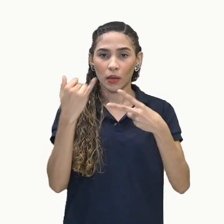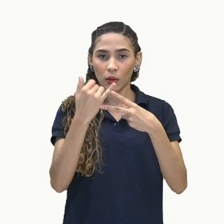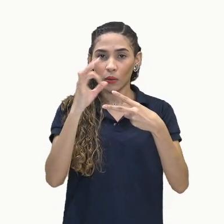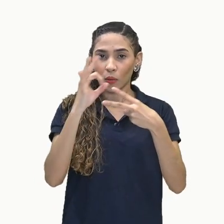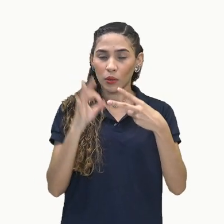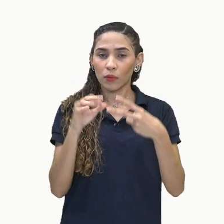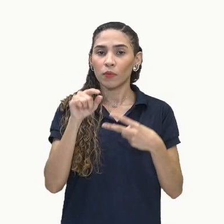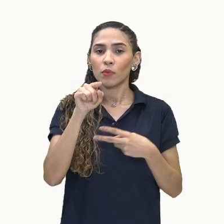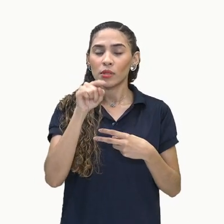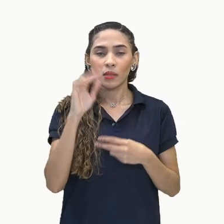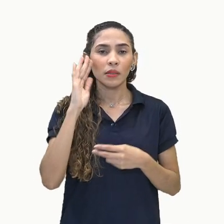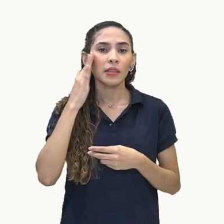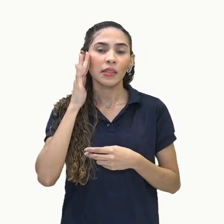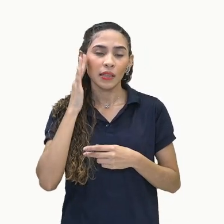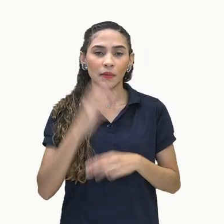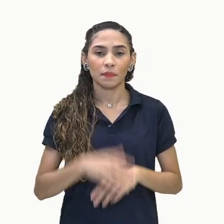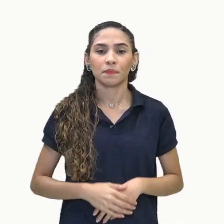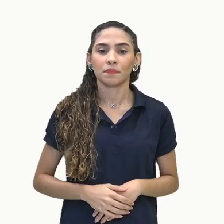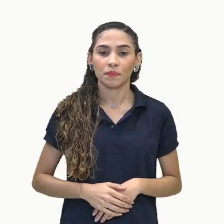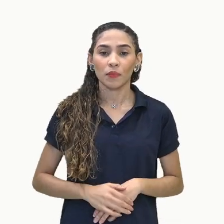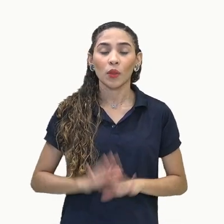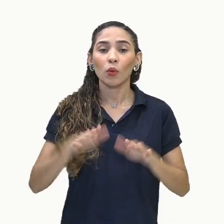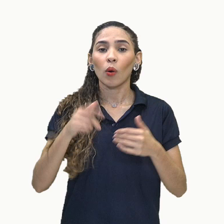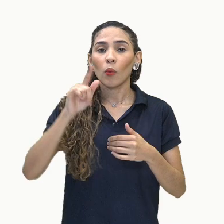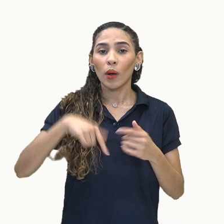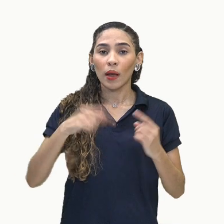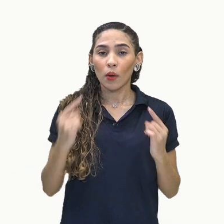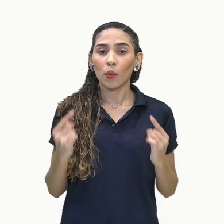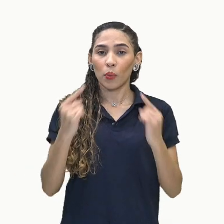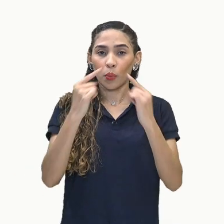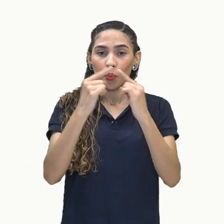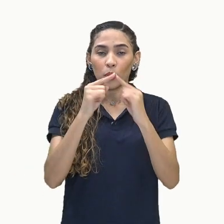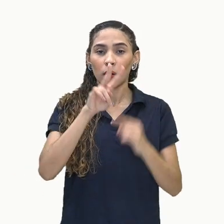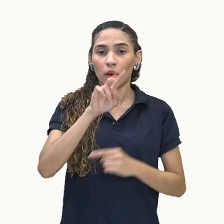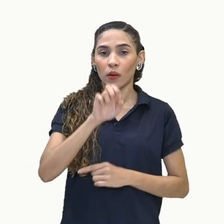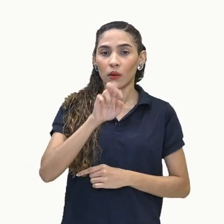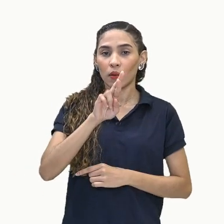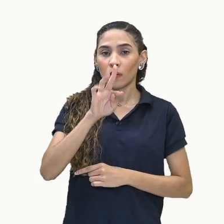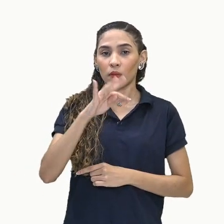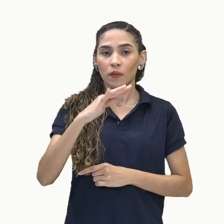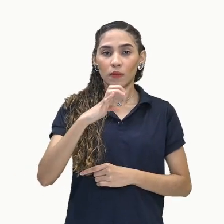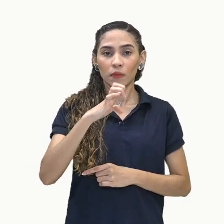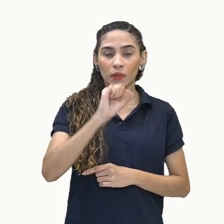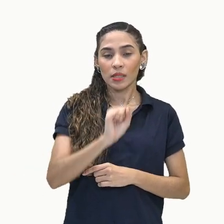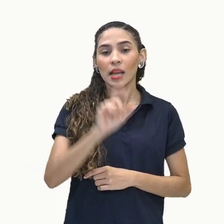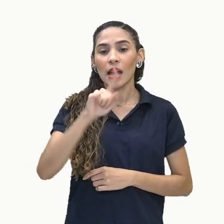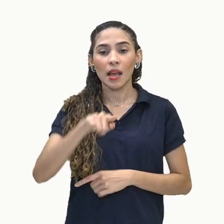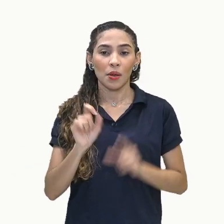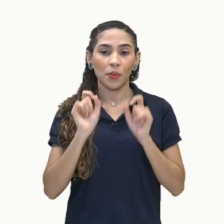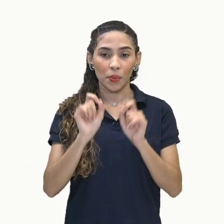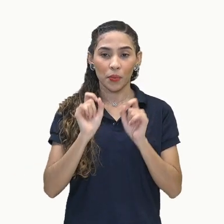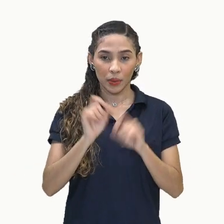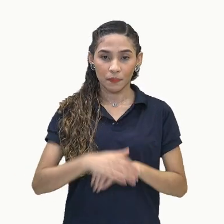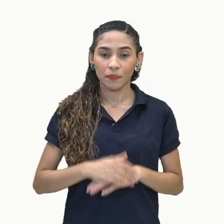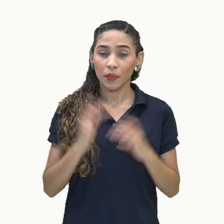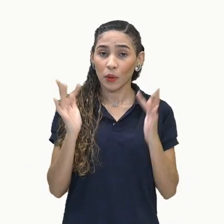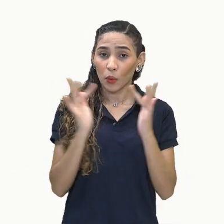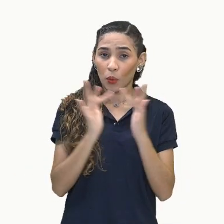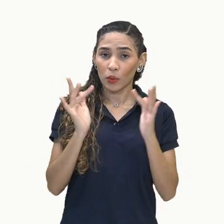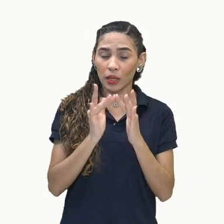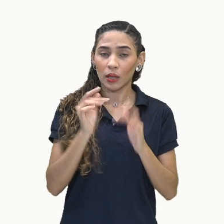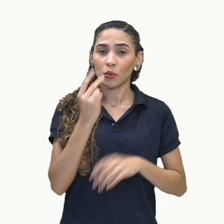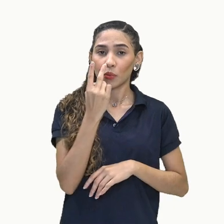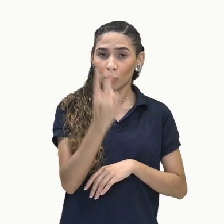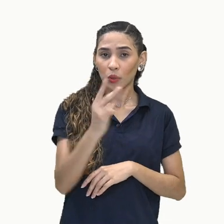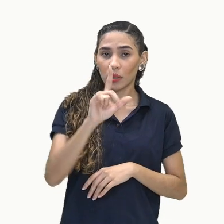direitinho aí quem são os vértices. Adiantando para vocês que os vértices é exatamente onde se encontram